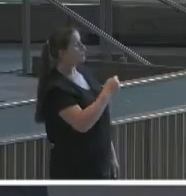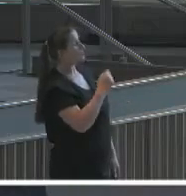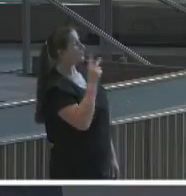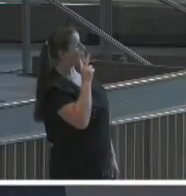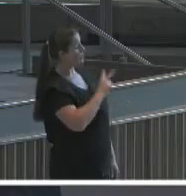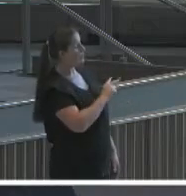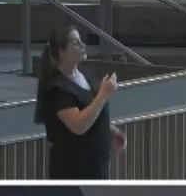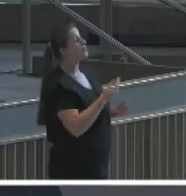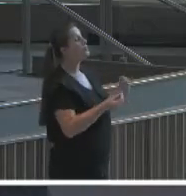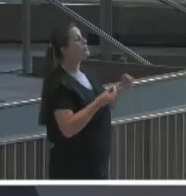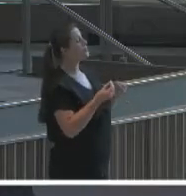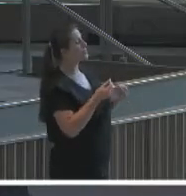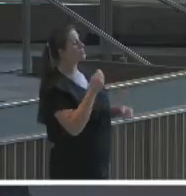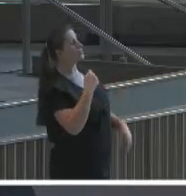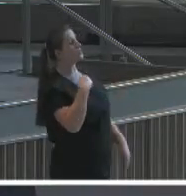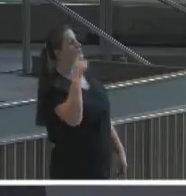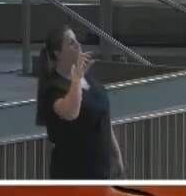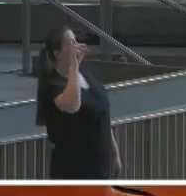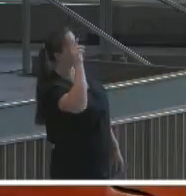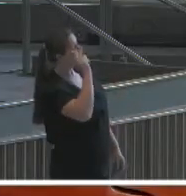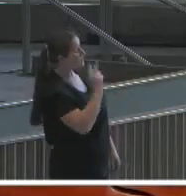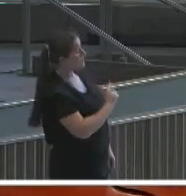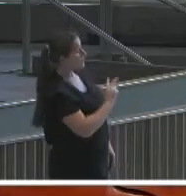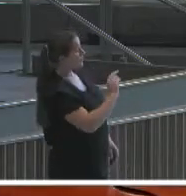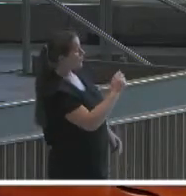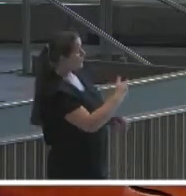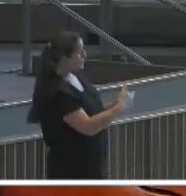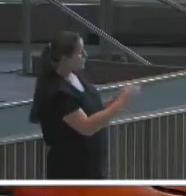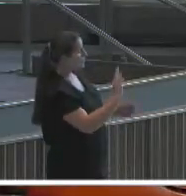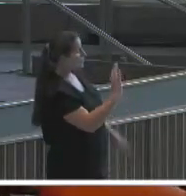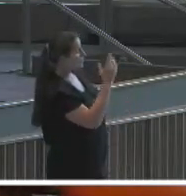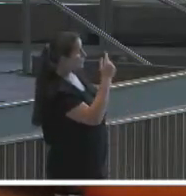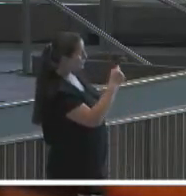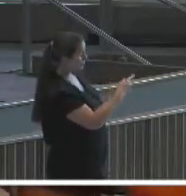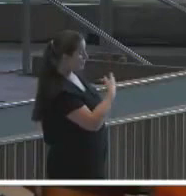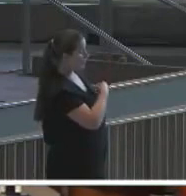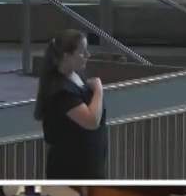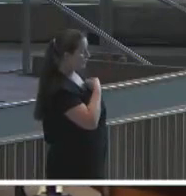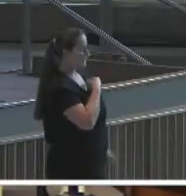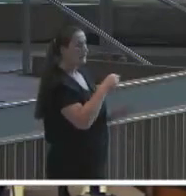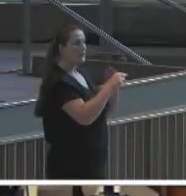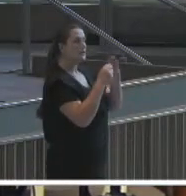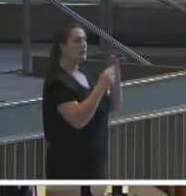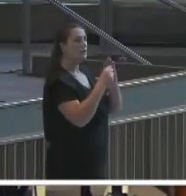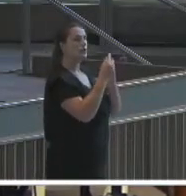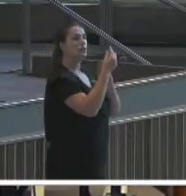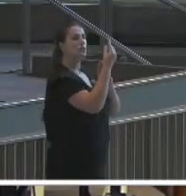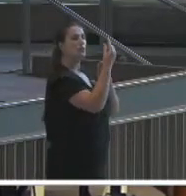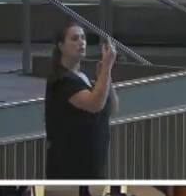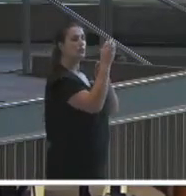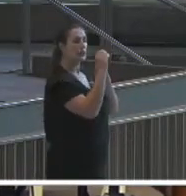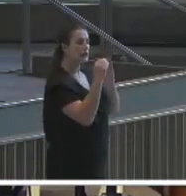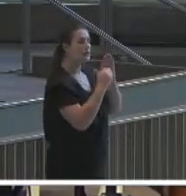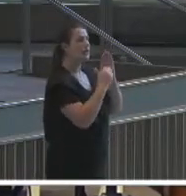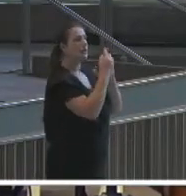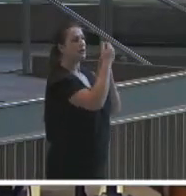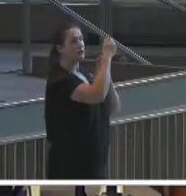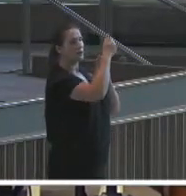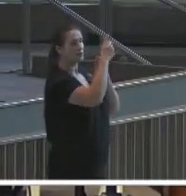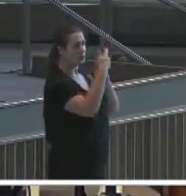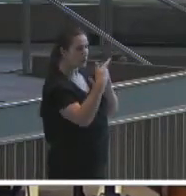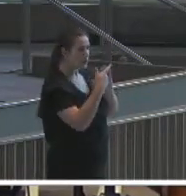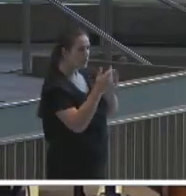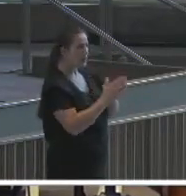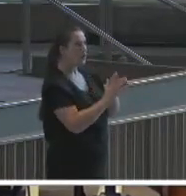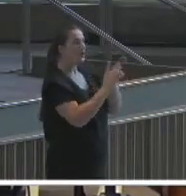isso, como eu estou vendo o que está acontecendo com você. E aí nos versículos 10 a 12, a palavra do Senhor vai nos